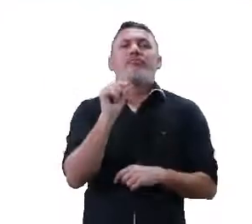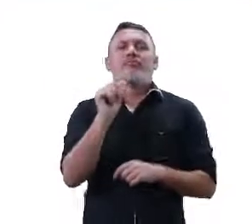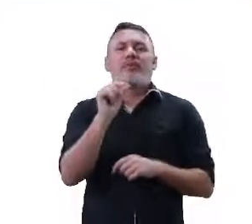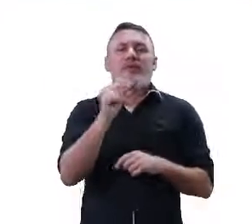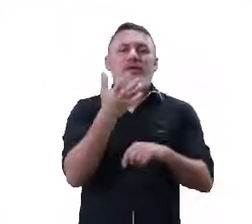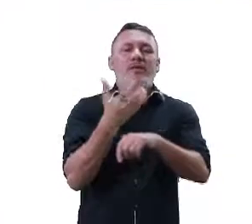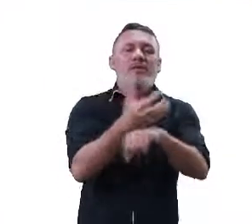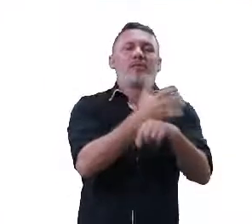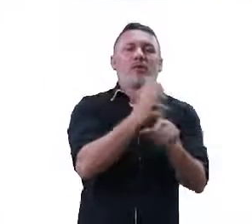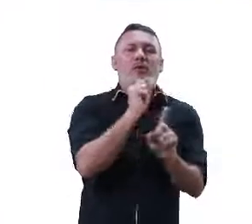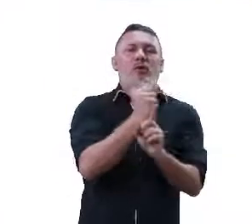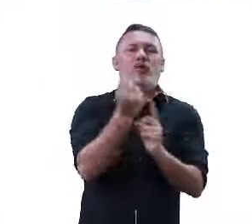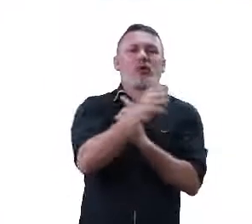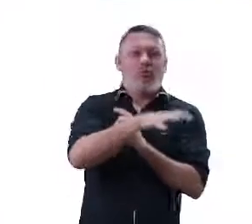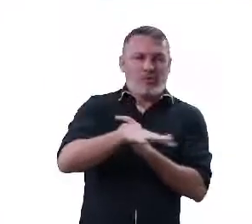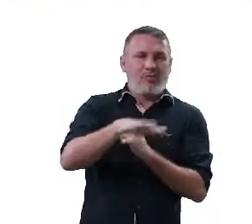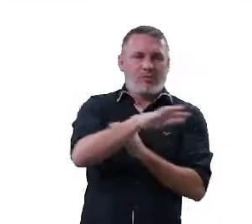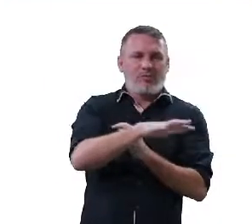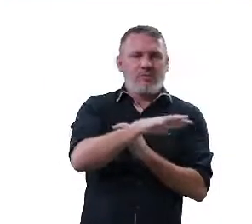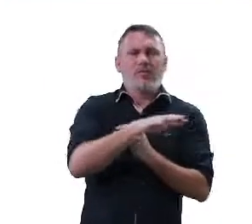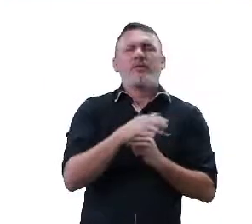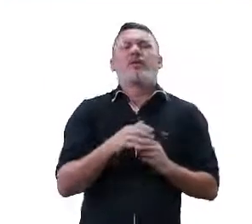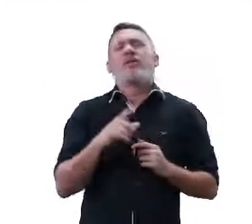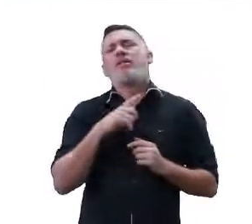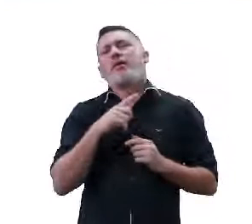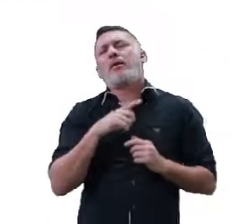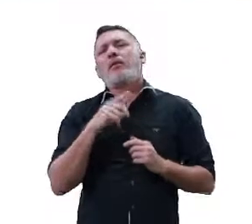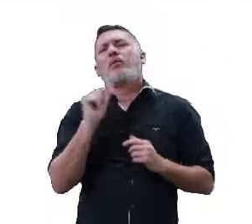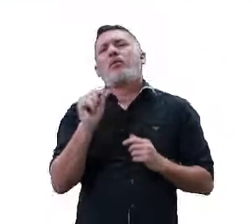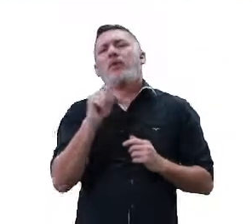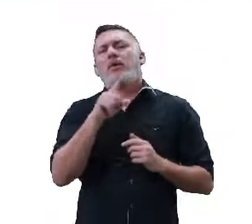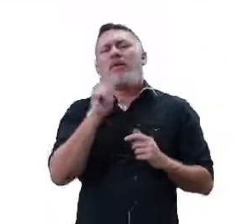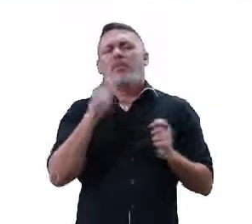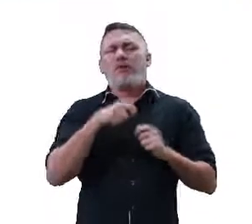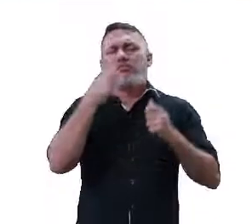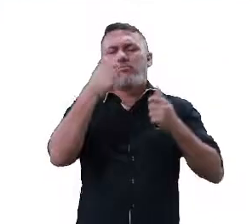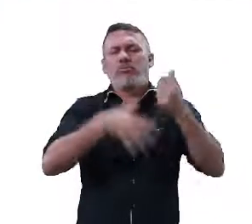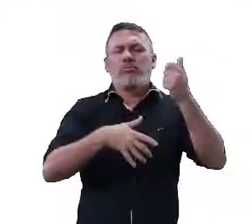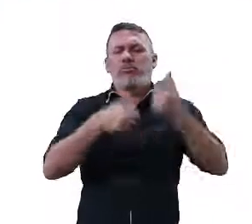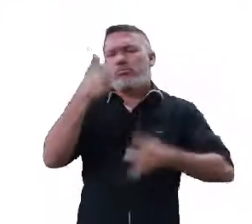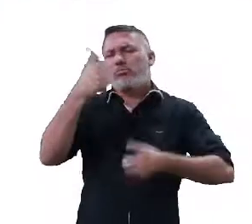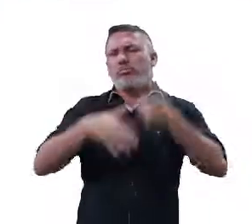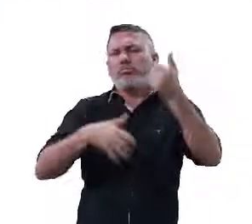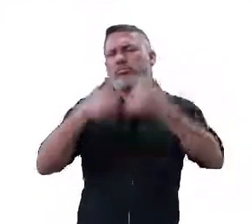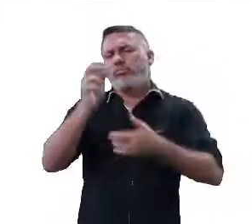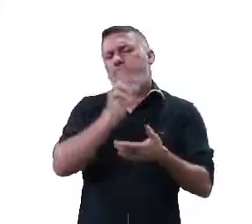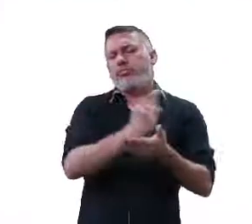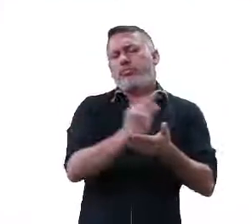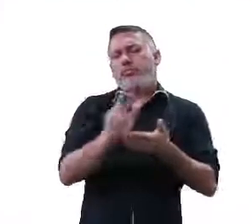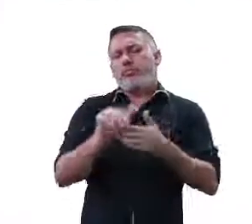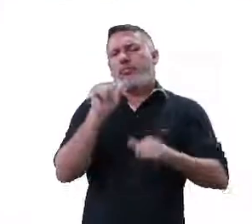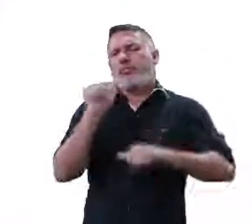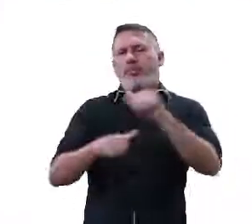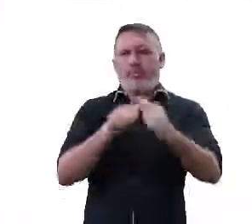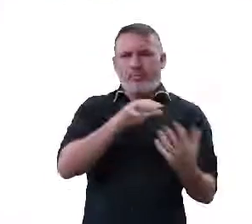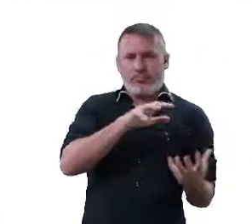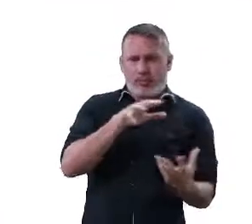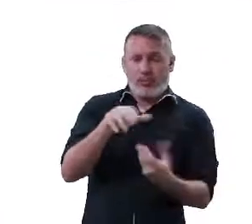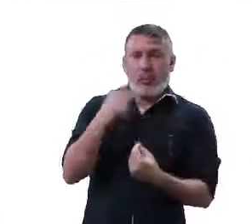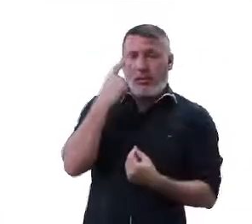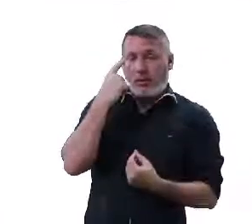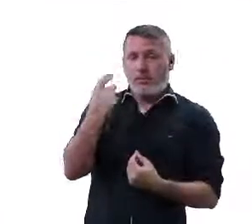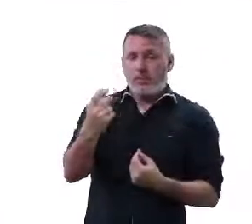da sociologia, é o fato de você operar diferentes formas explicativas para essas transformações. Então, isso é